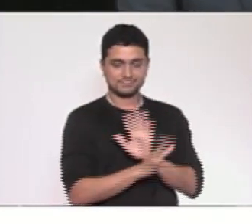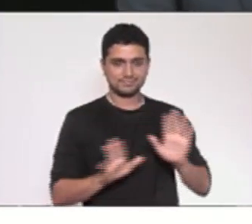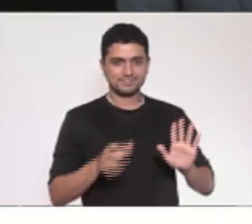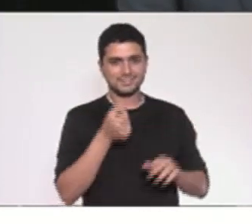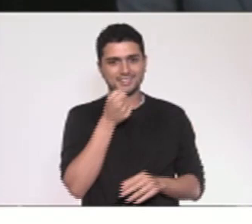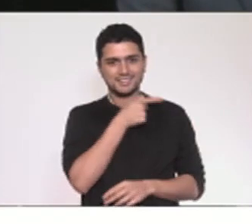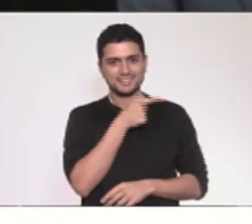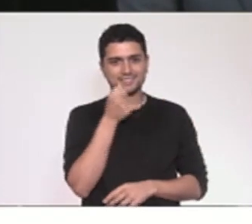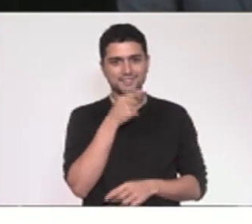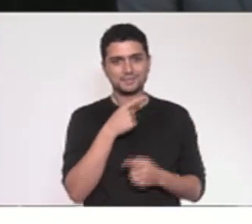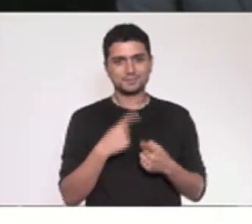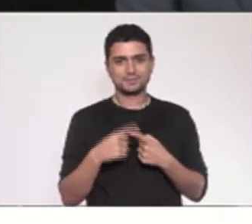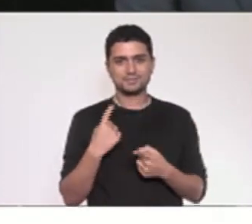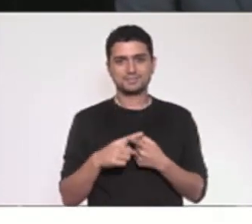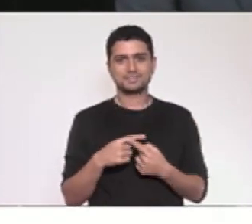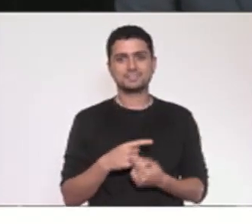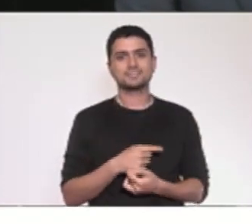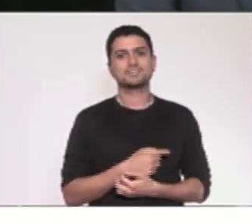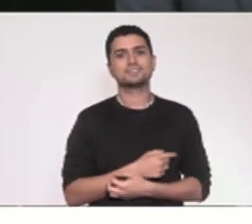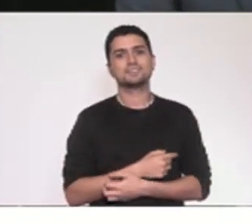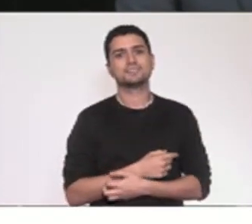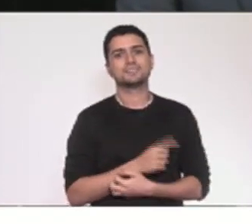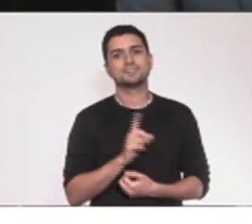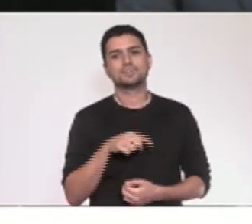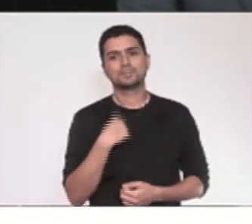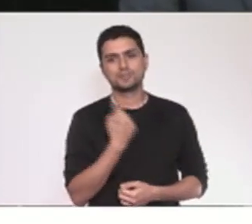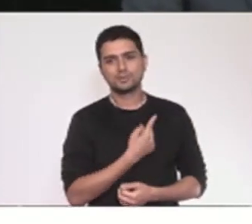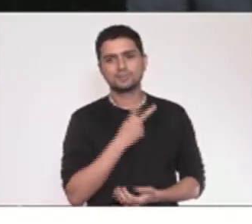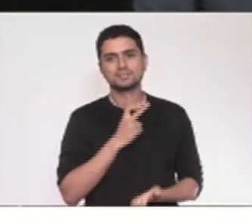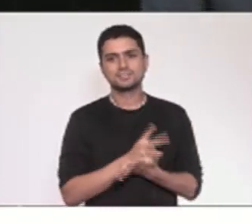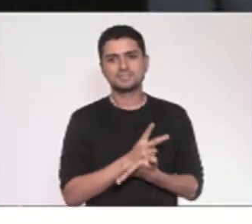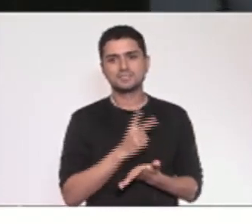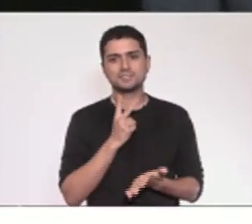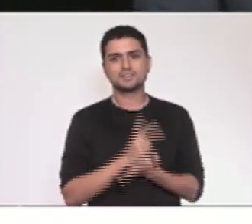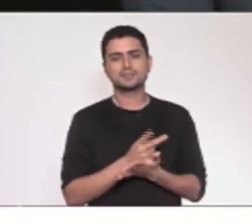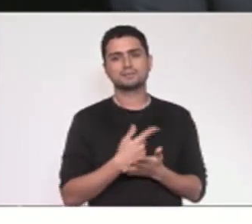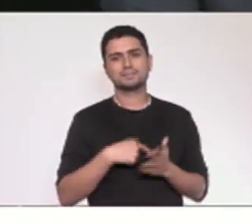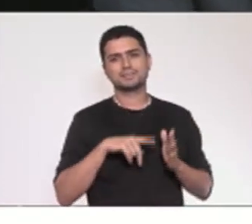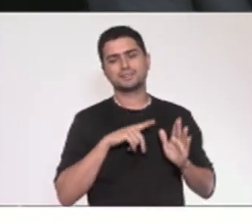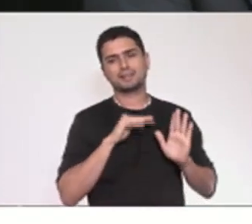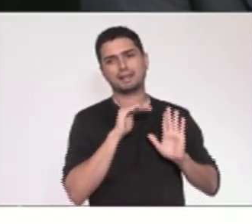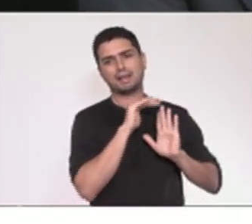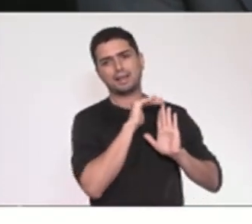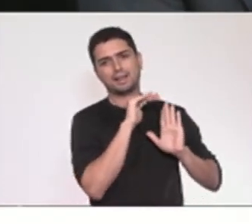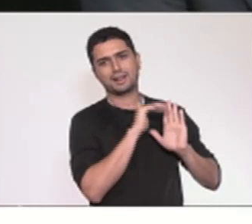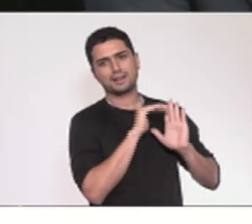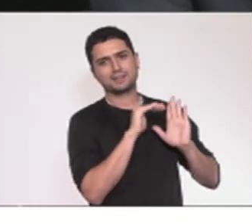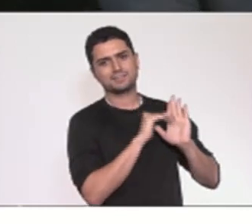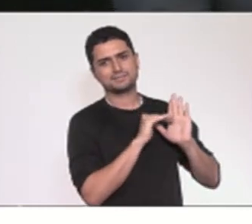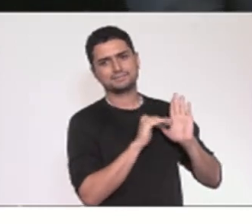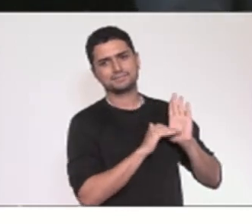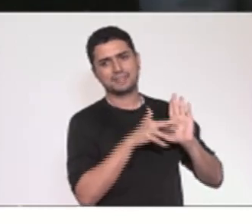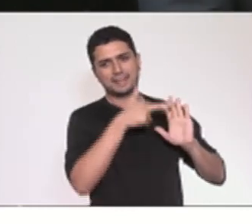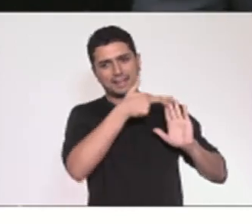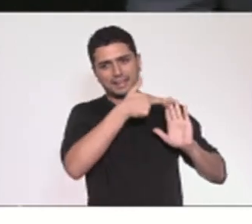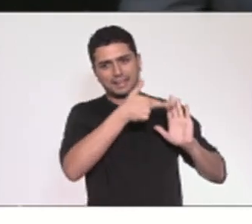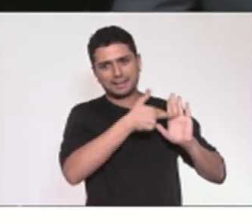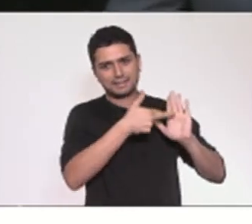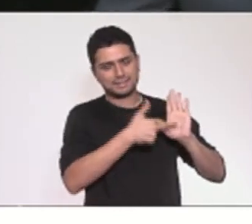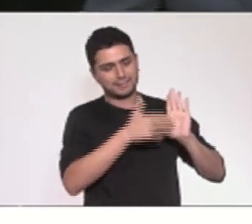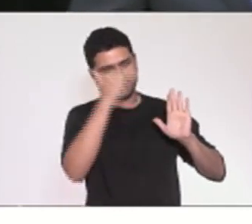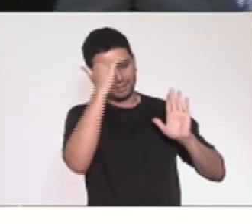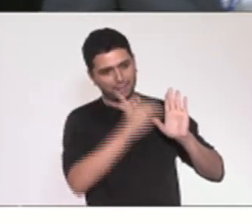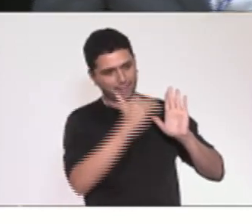Engraçado que nós ficamos presos a protocolos. Cheguei aqui na